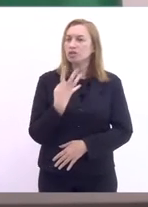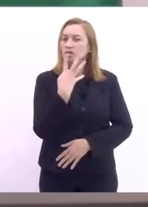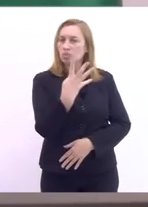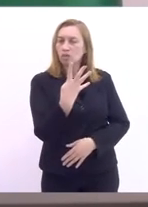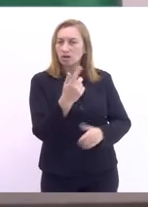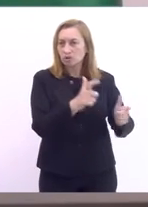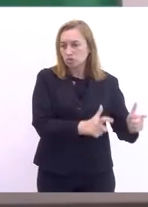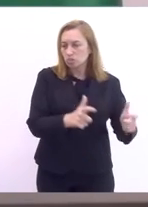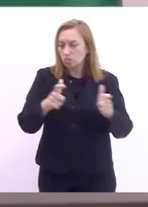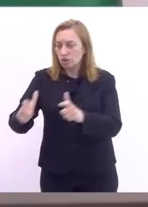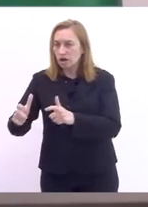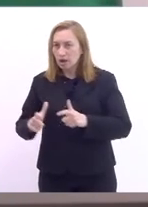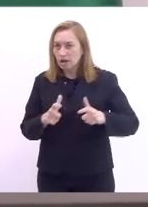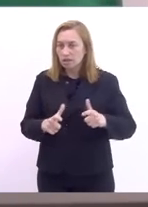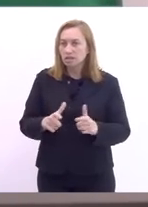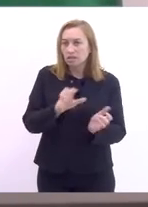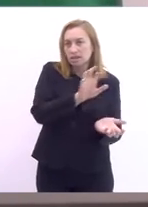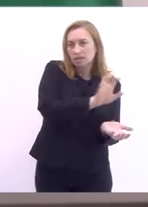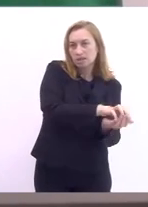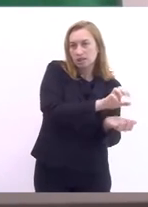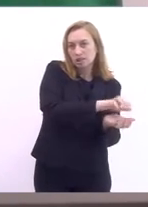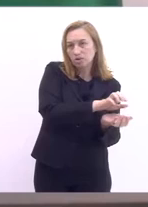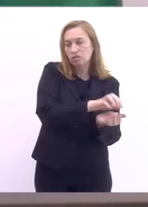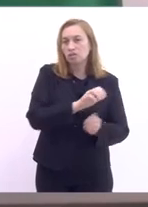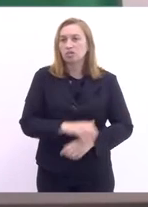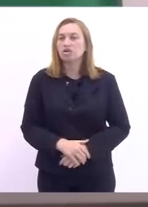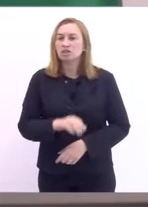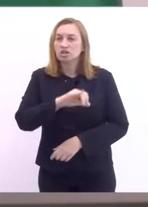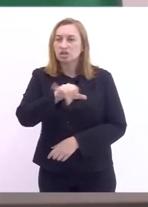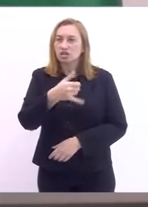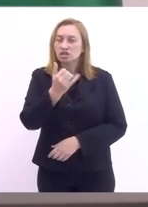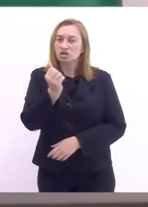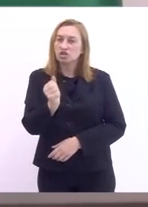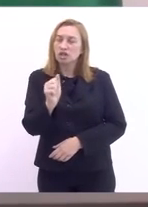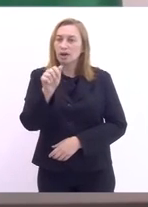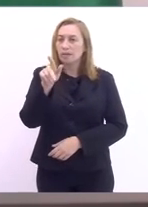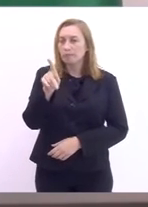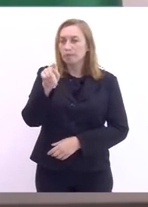grandes eixos, eixo Santa Cruz, o eixo Japeri, o eixo